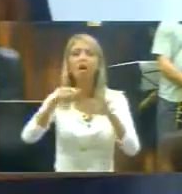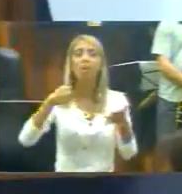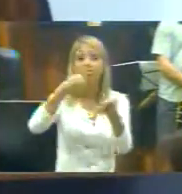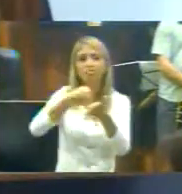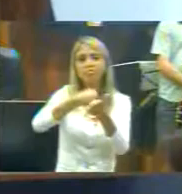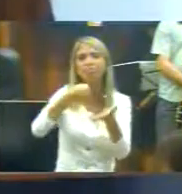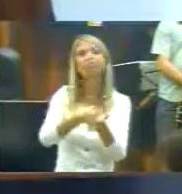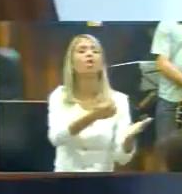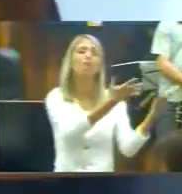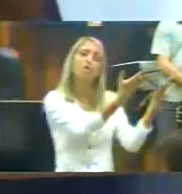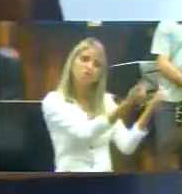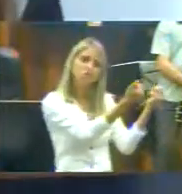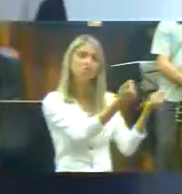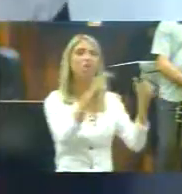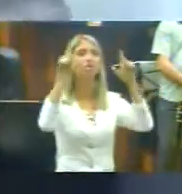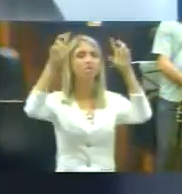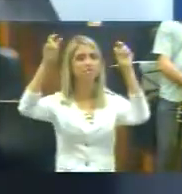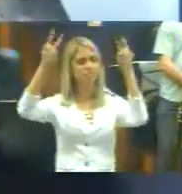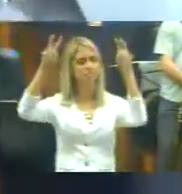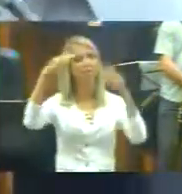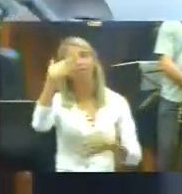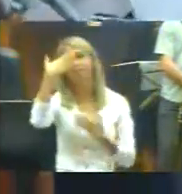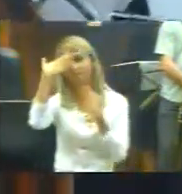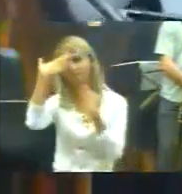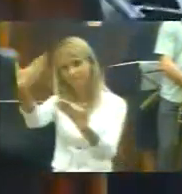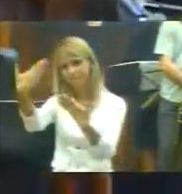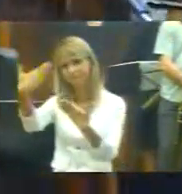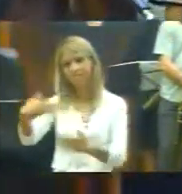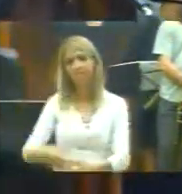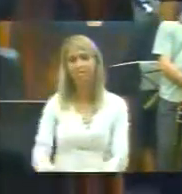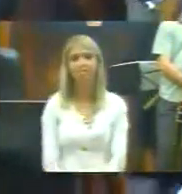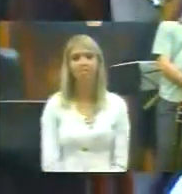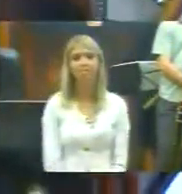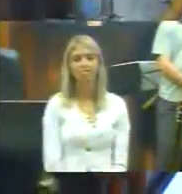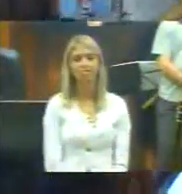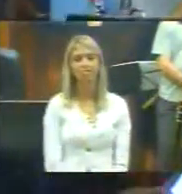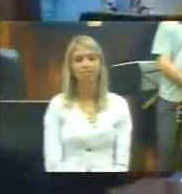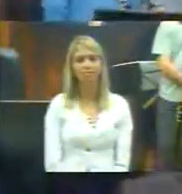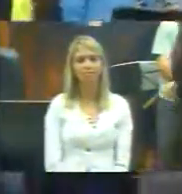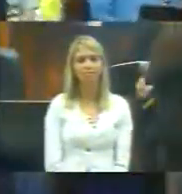juventude. Só isso. Muito obrigada.